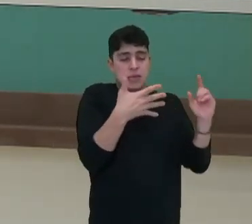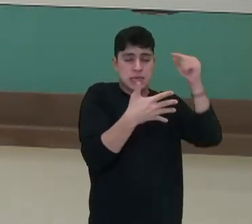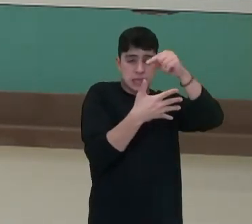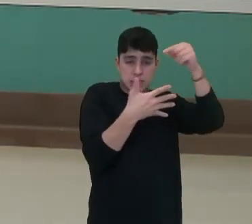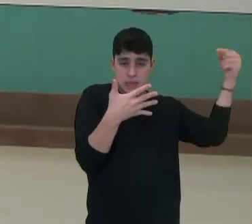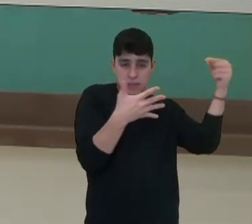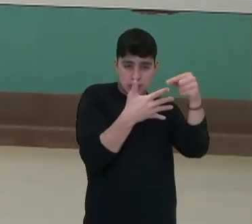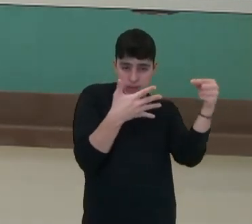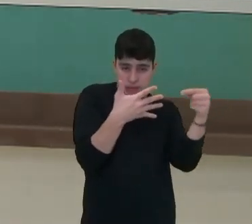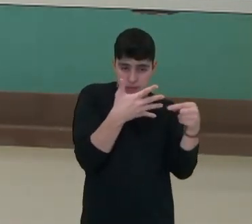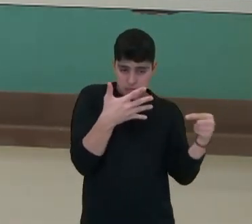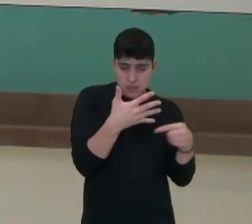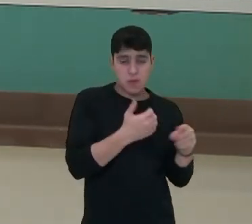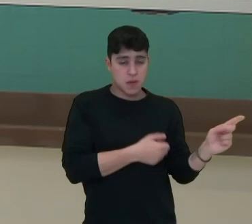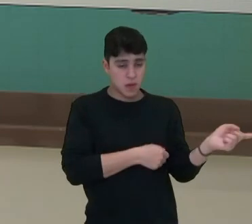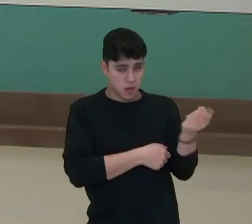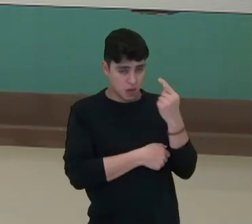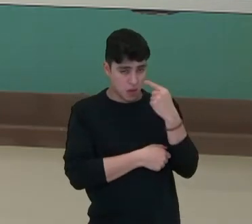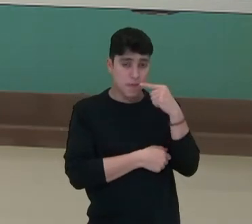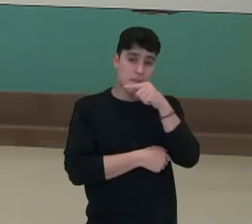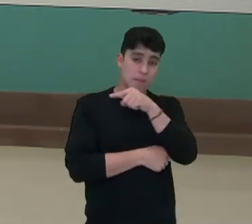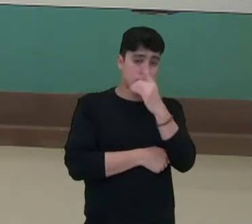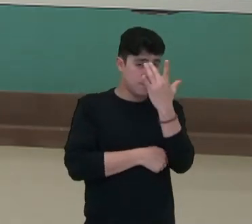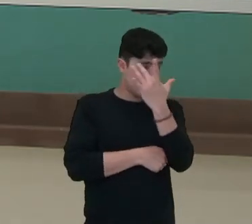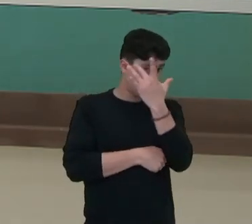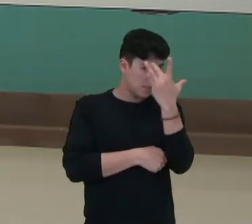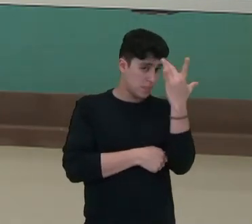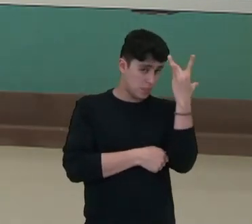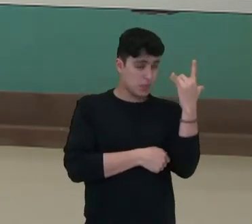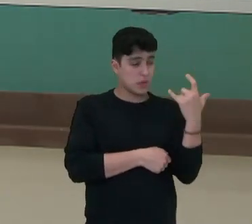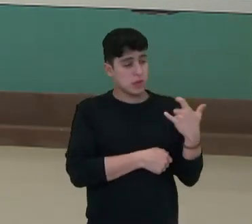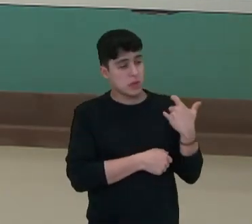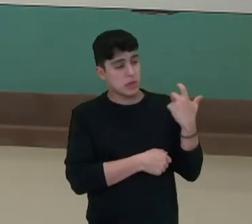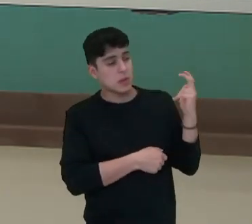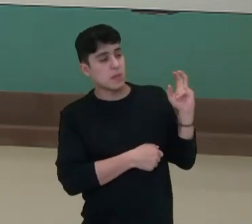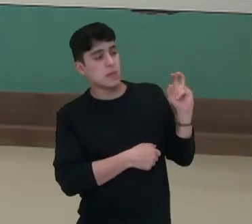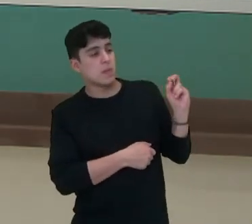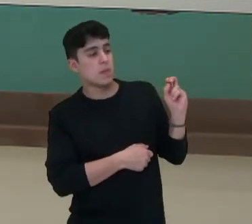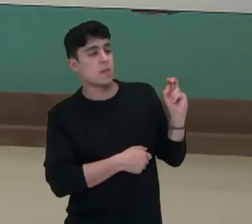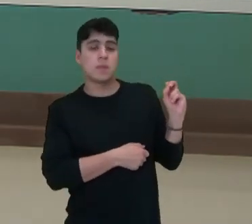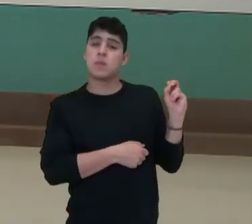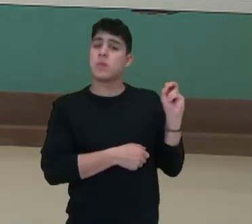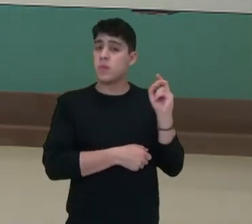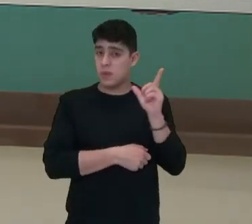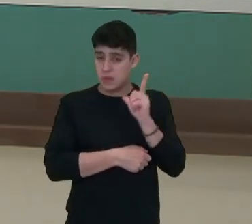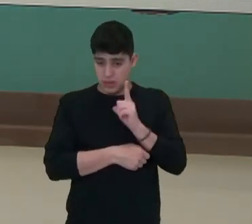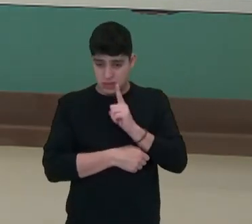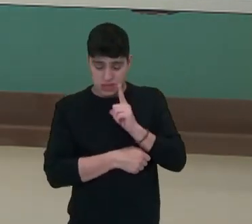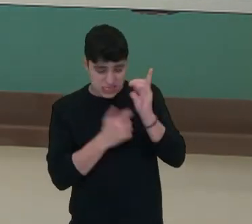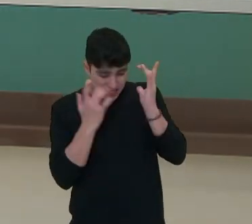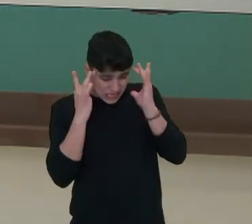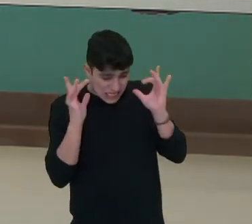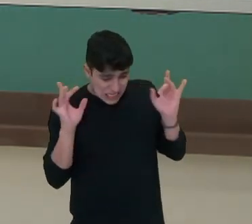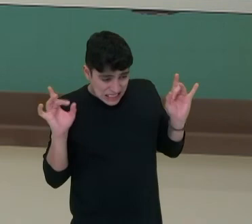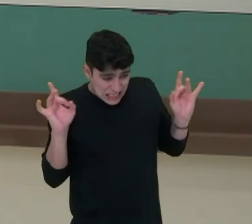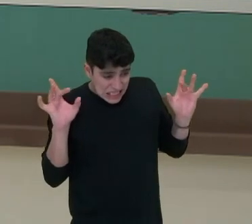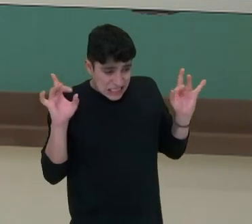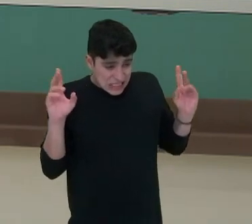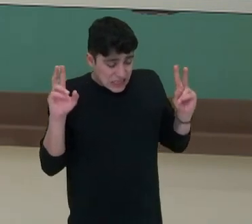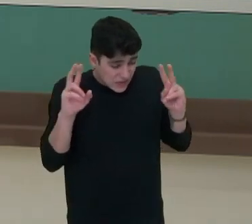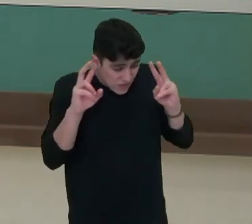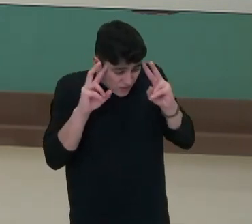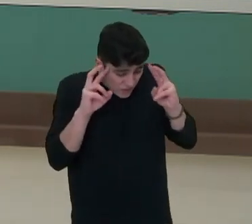Então, essa pessoa de 50 anos, já é o fator idade, está com uma dor de cabeça muito